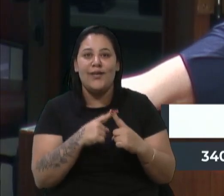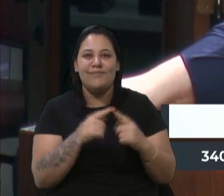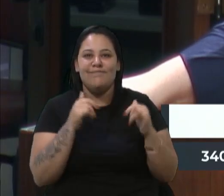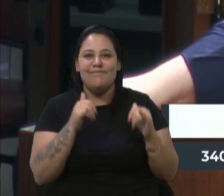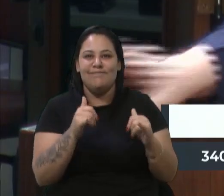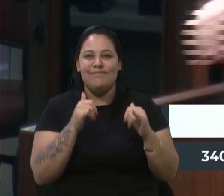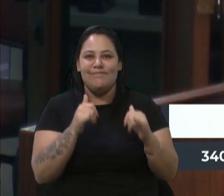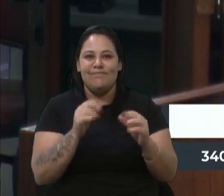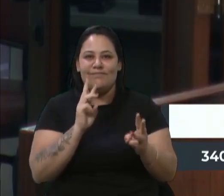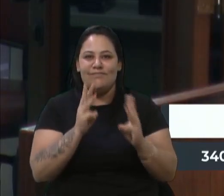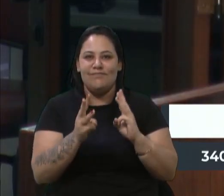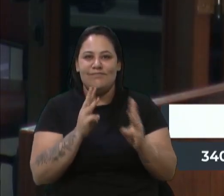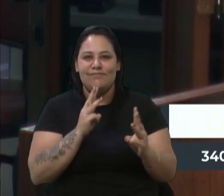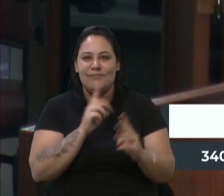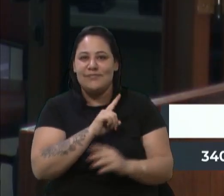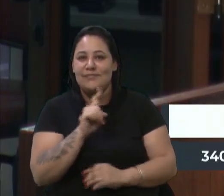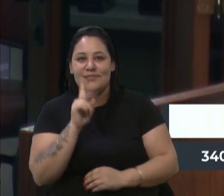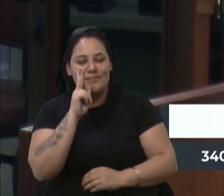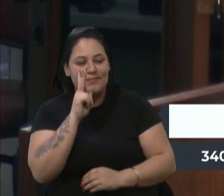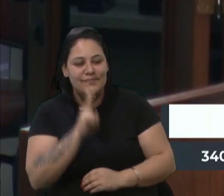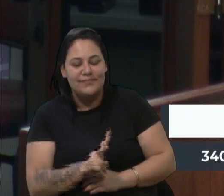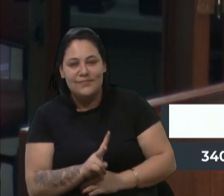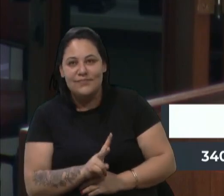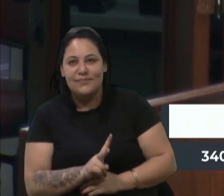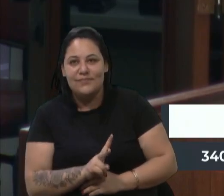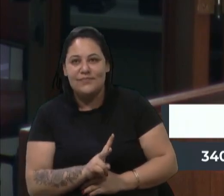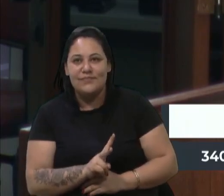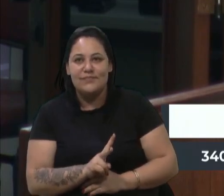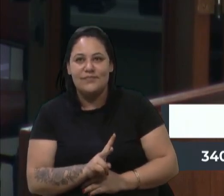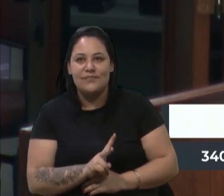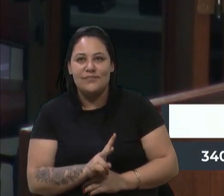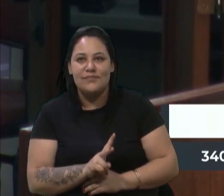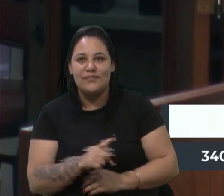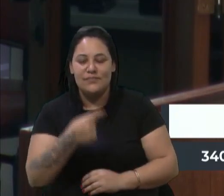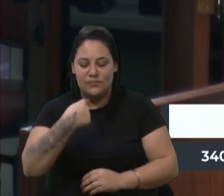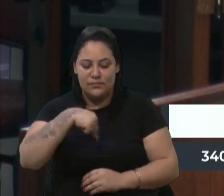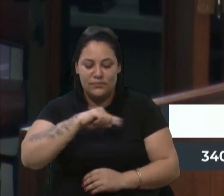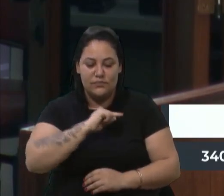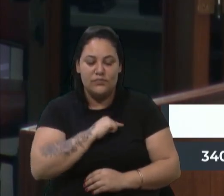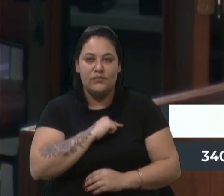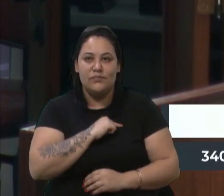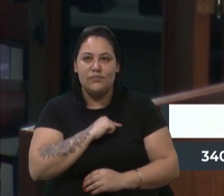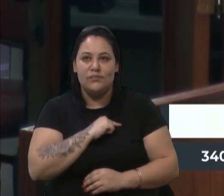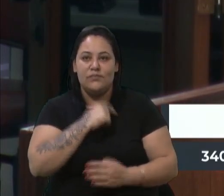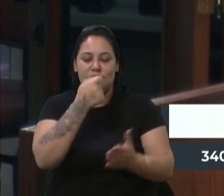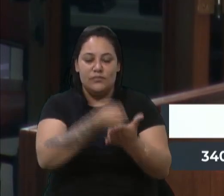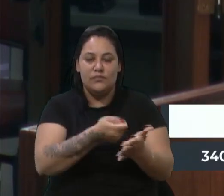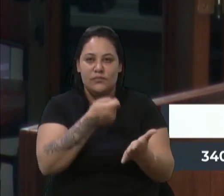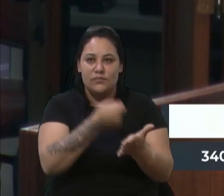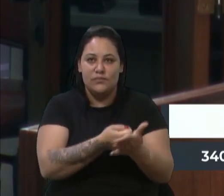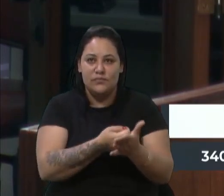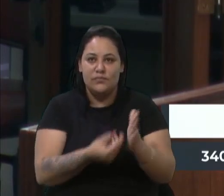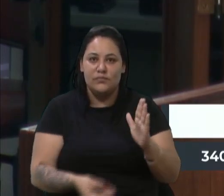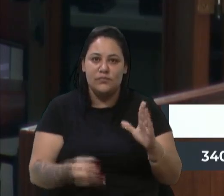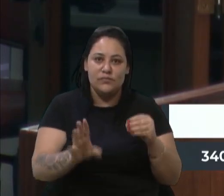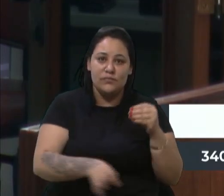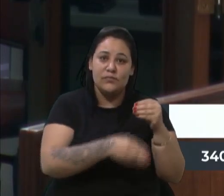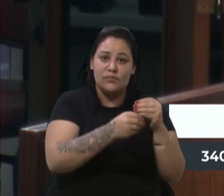que não é visto e nós estamos inserindo ele de todas as formas na comunidade